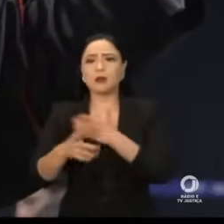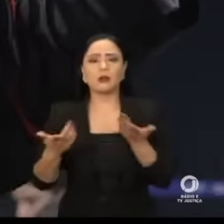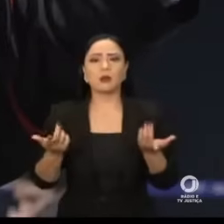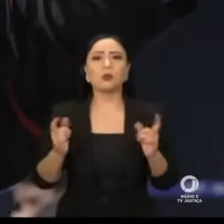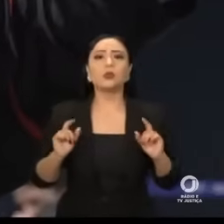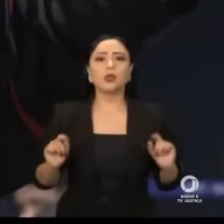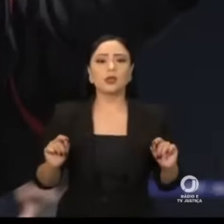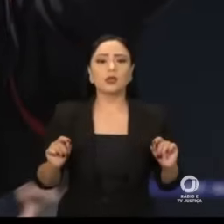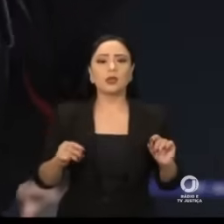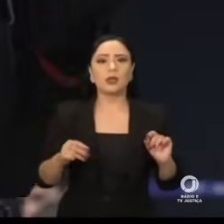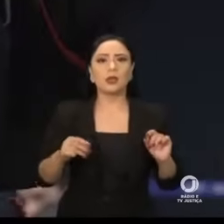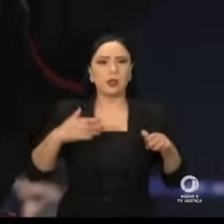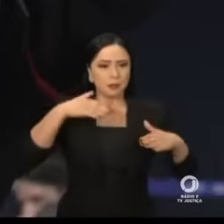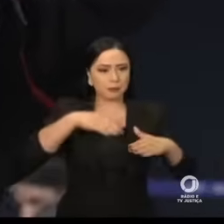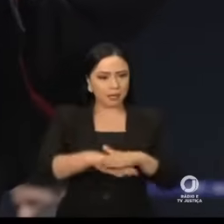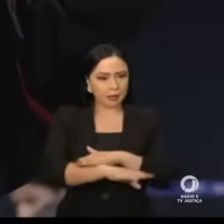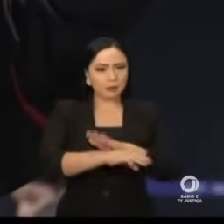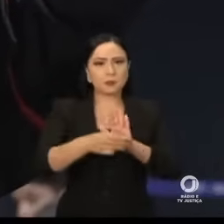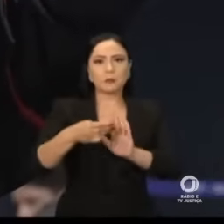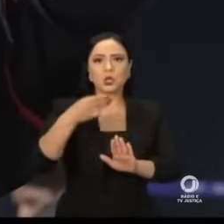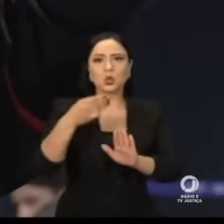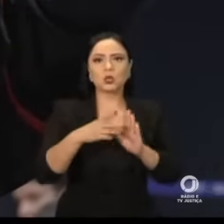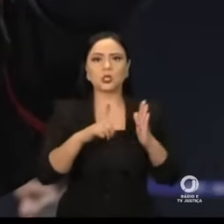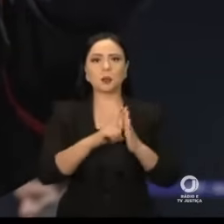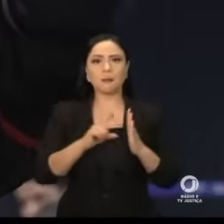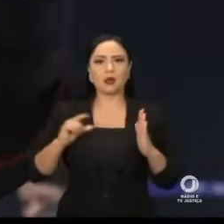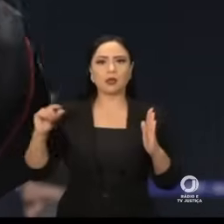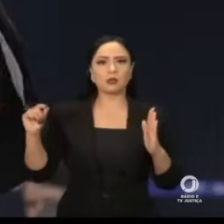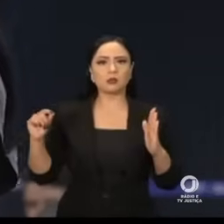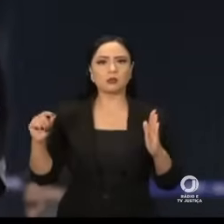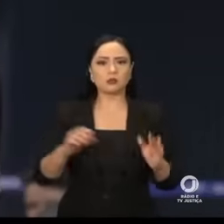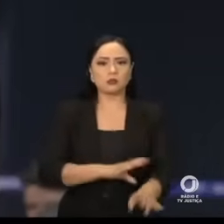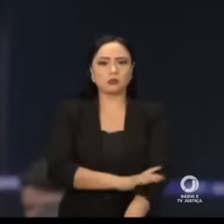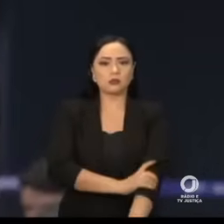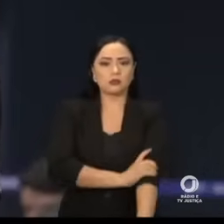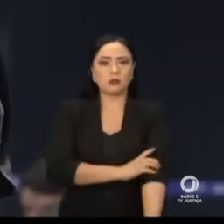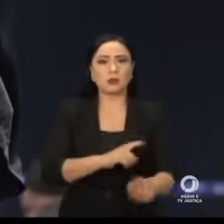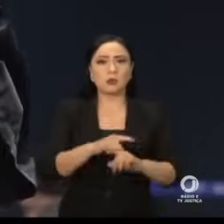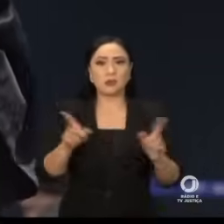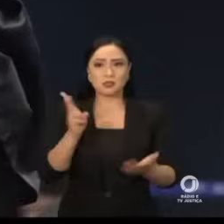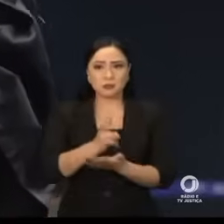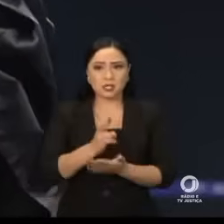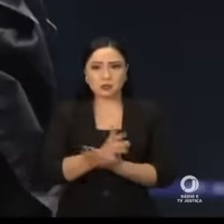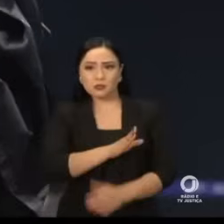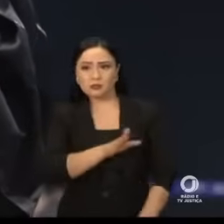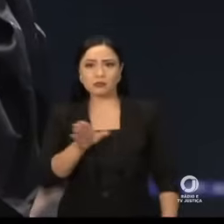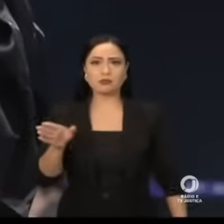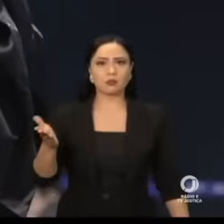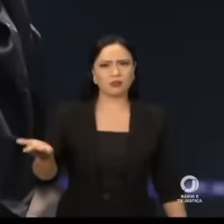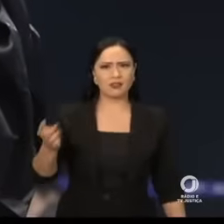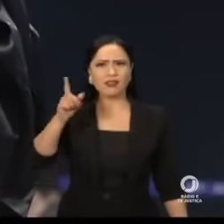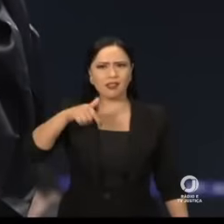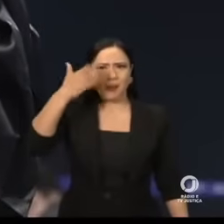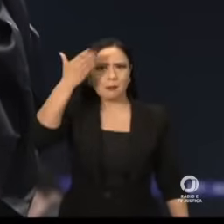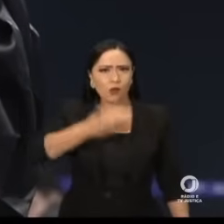uma minuta no palácio, e no mesmo dia vai ao Palácio do Alvorada. Essa é a prova.